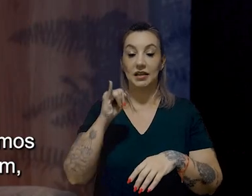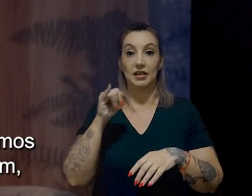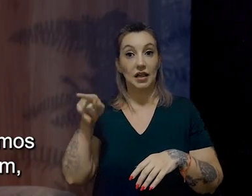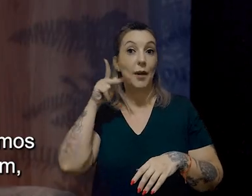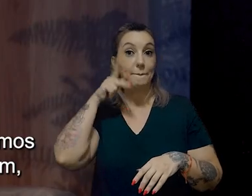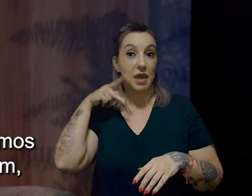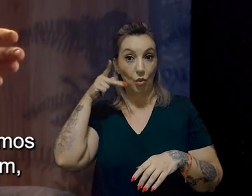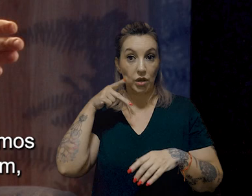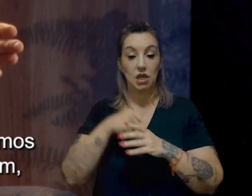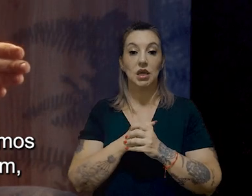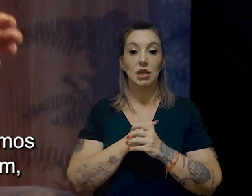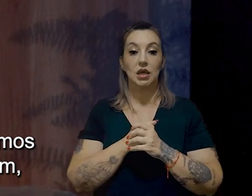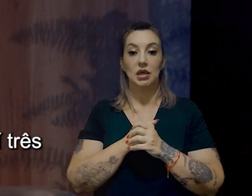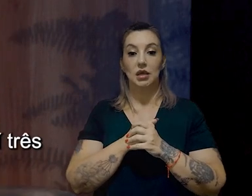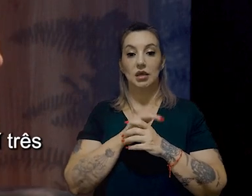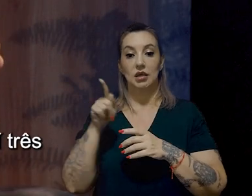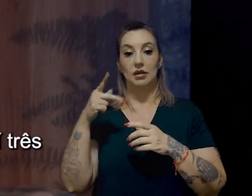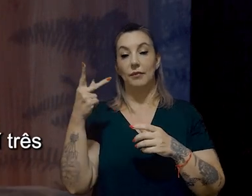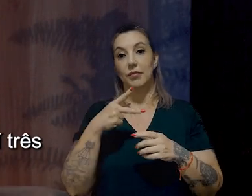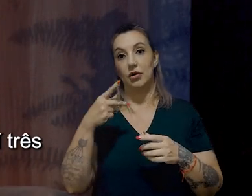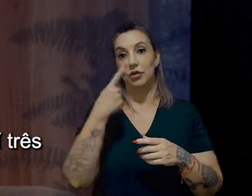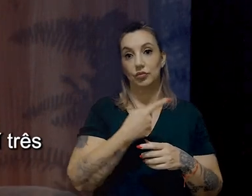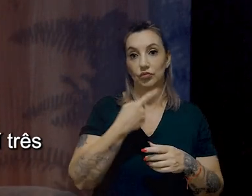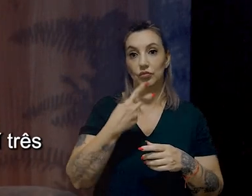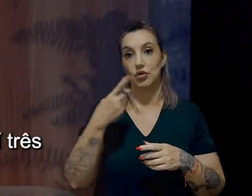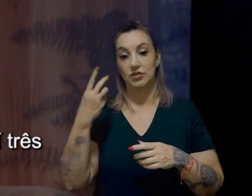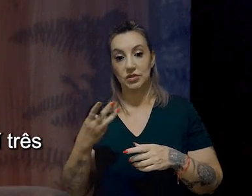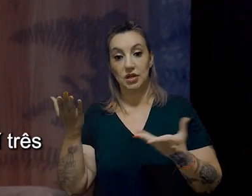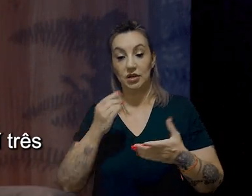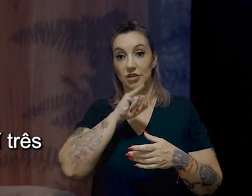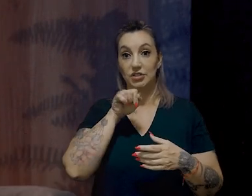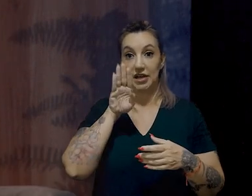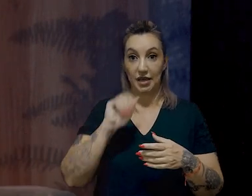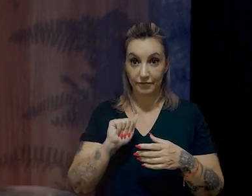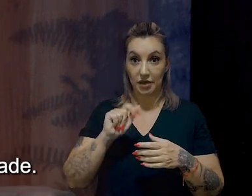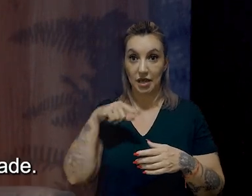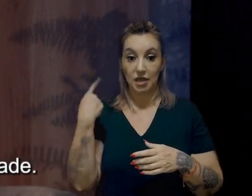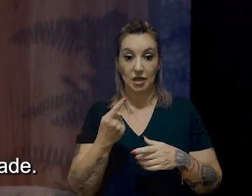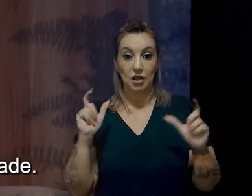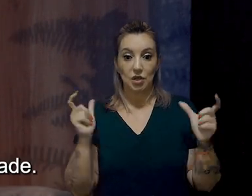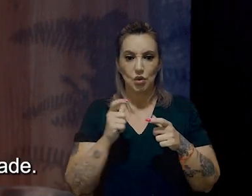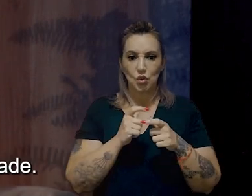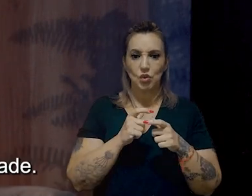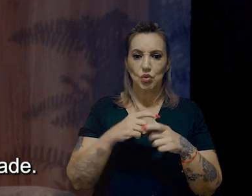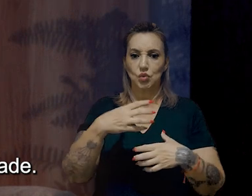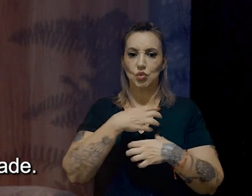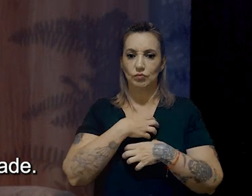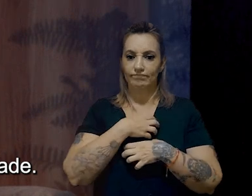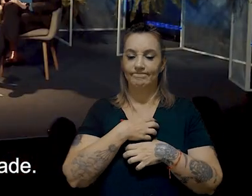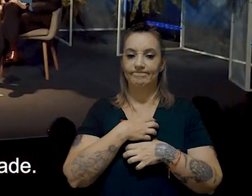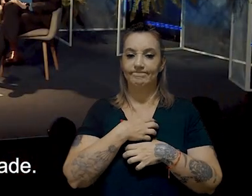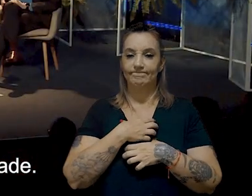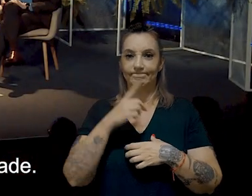com Instituto tanto em Ventos do Piauí 1 Ventos do Piau 2 Ventos do Piauí 3 e agora em Jaíba nós minimizamos muito esse